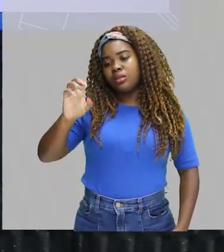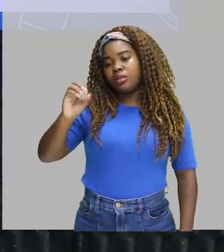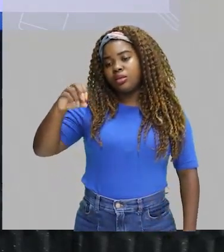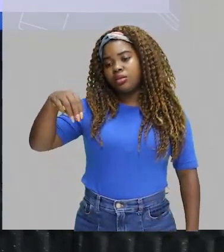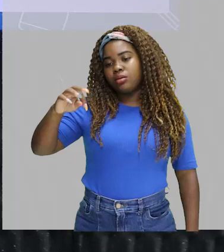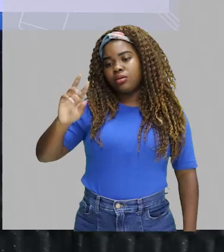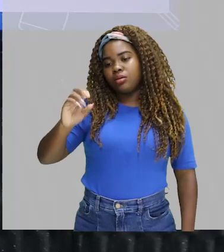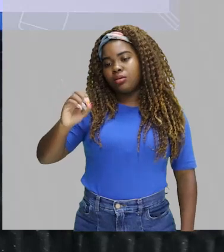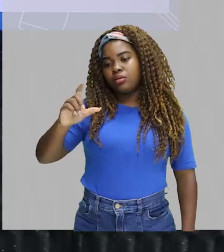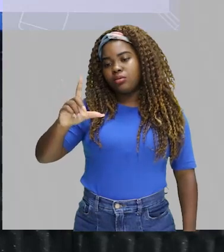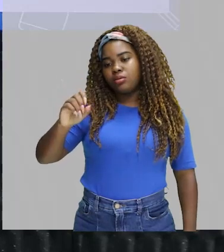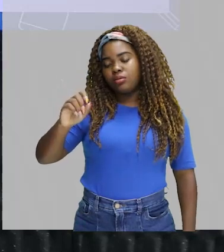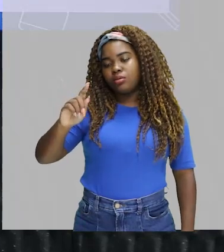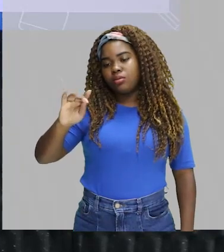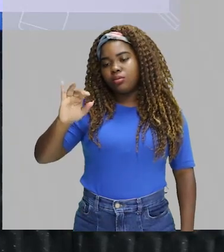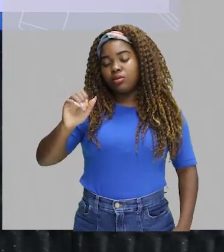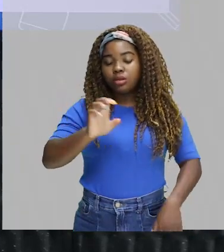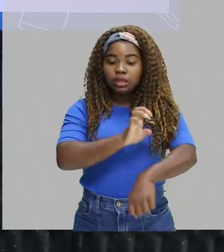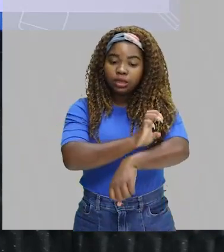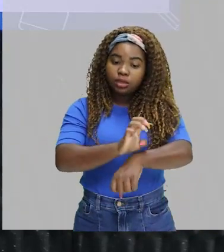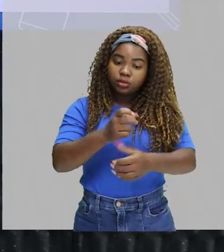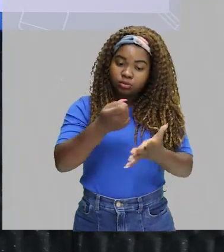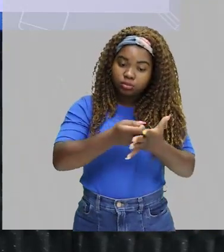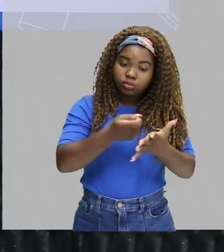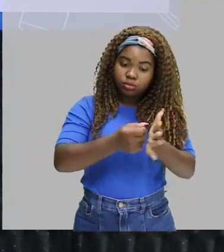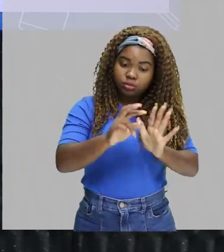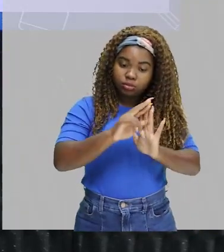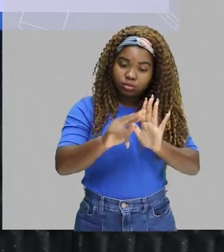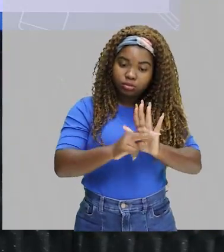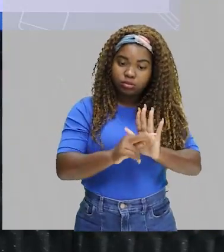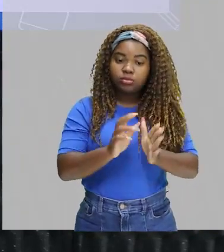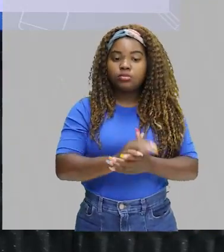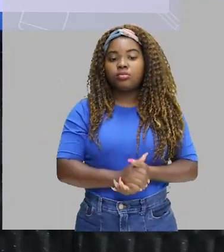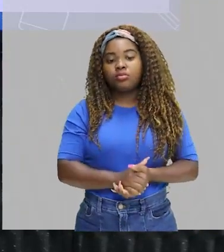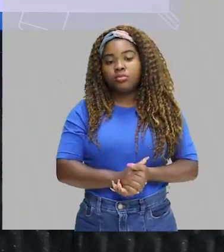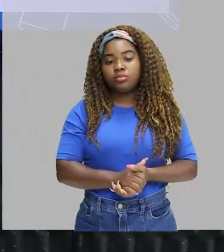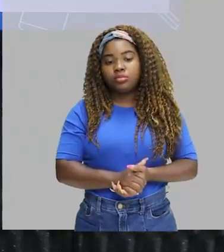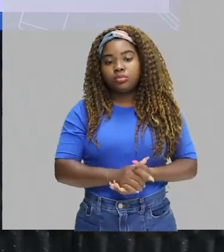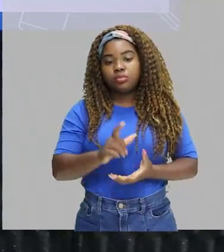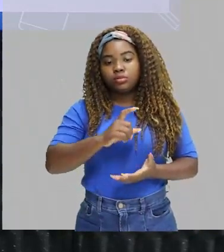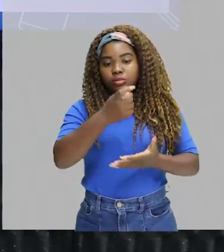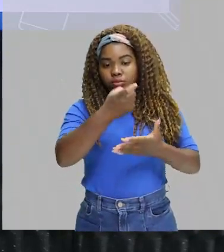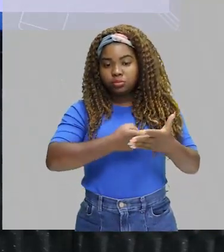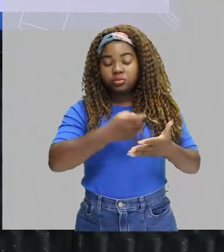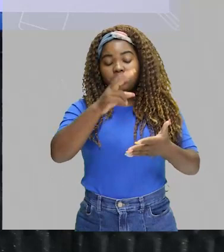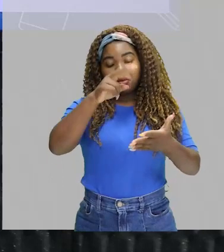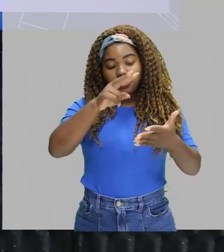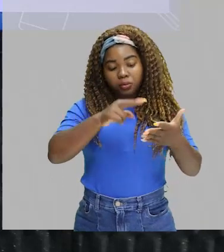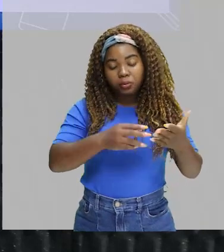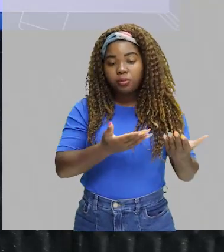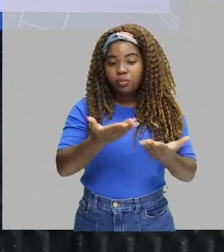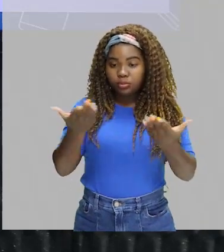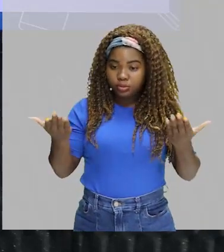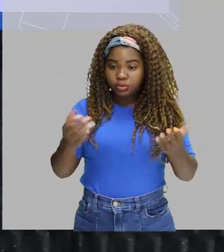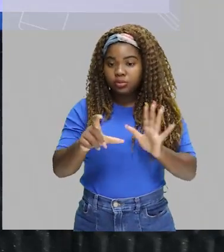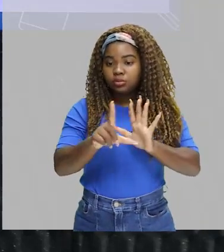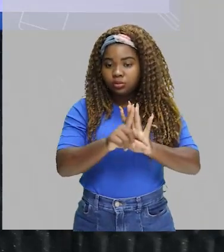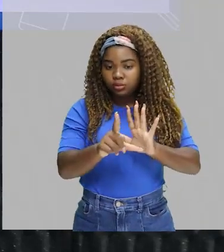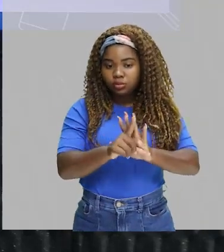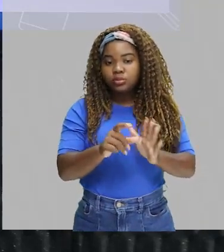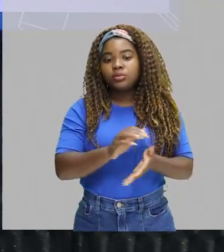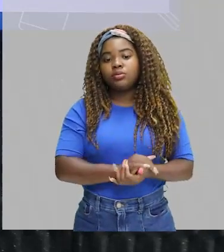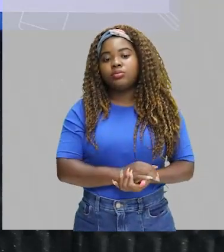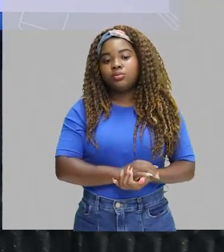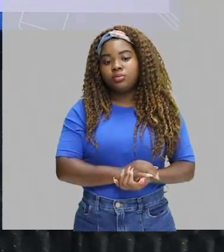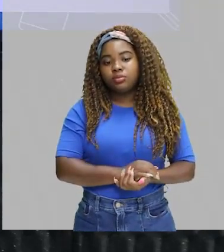a ética do dever. Nós temos aqui esse texto que nós acabamos de ler, falando sobre a lei, a máxima,